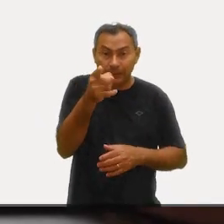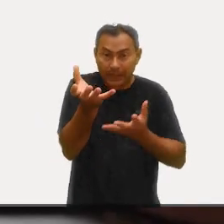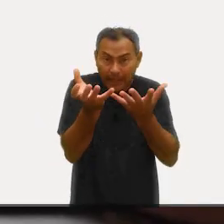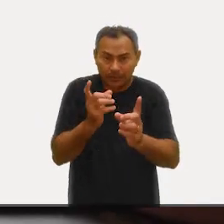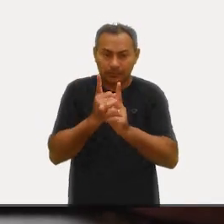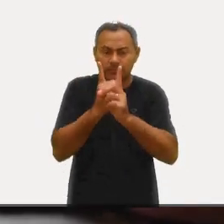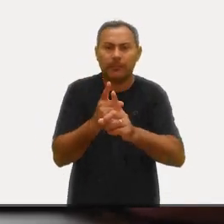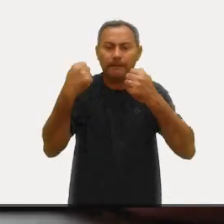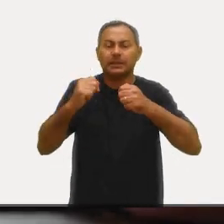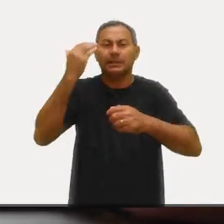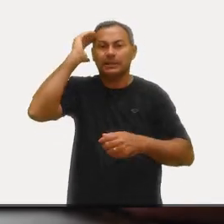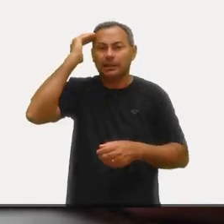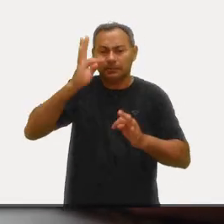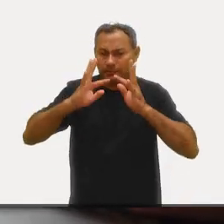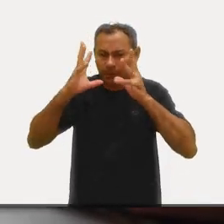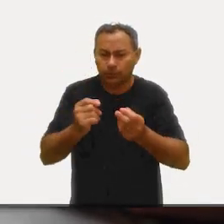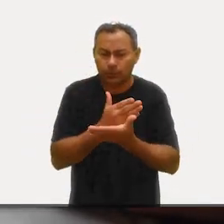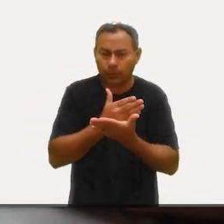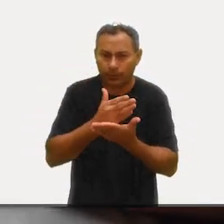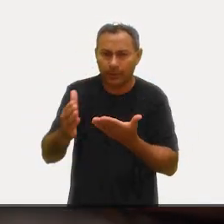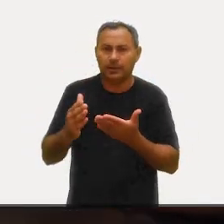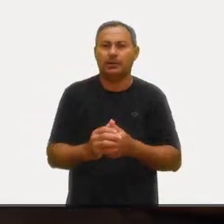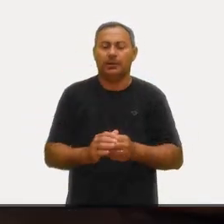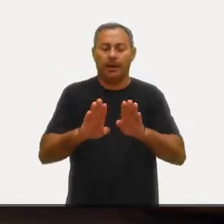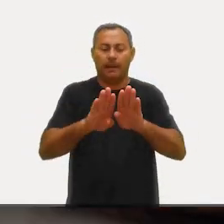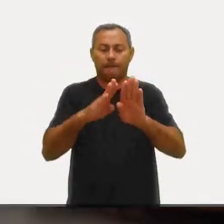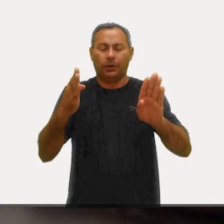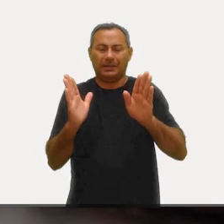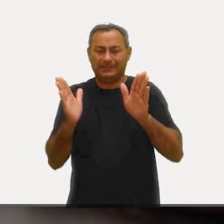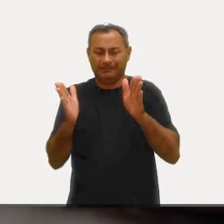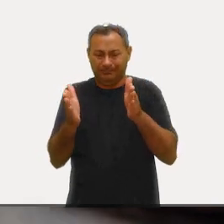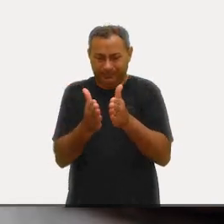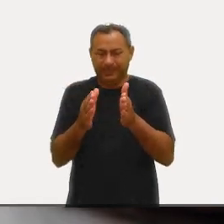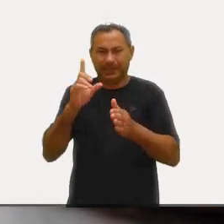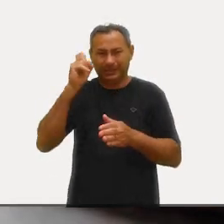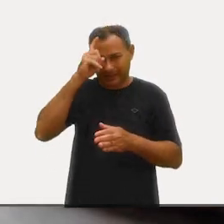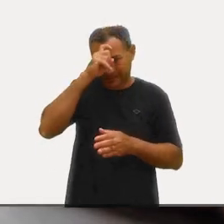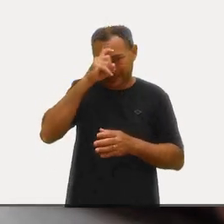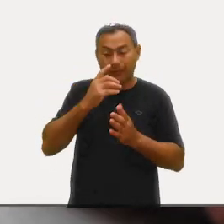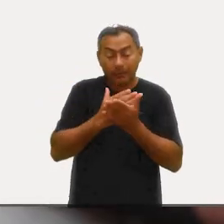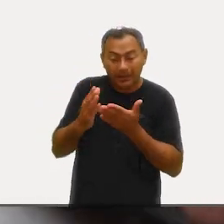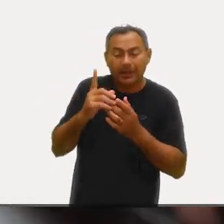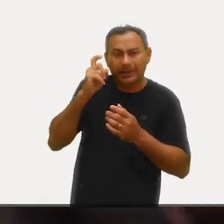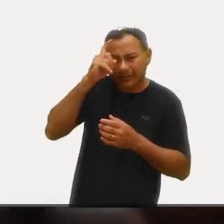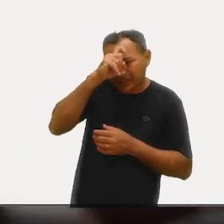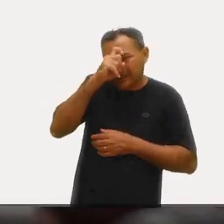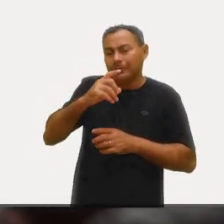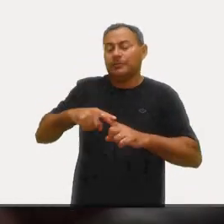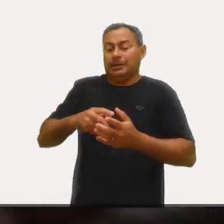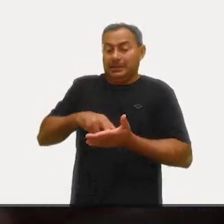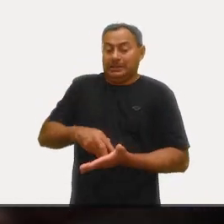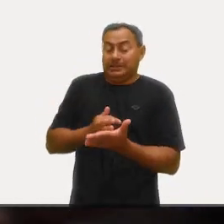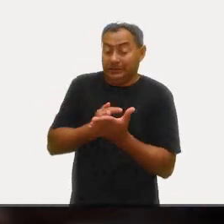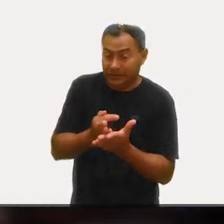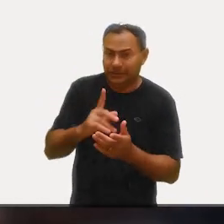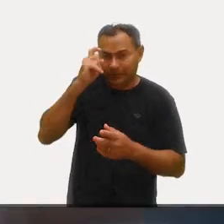ser discípulo de Jesus, precisa entender que tudo começa com a porta estreita, seguida de um caminho estreito,